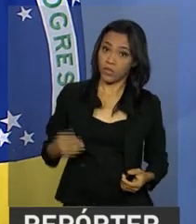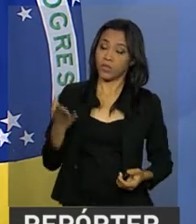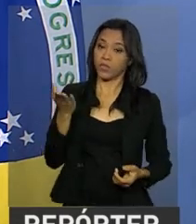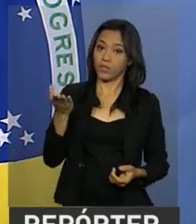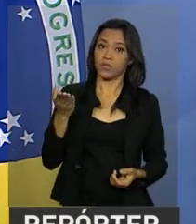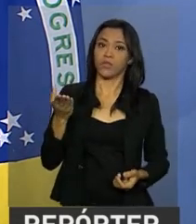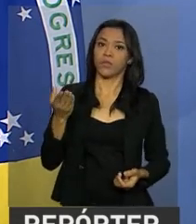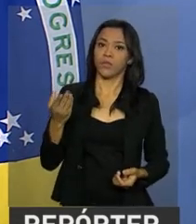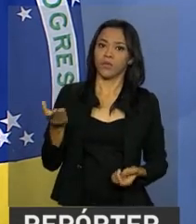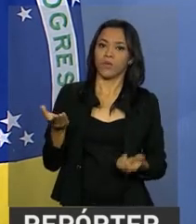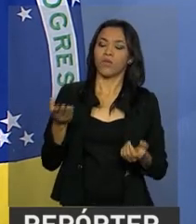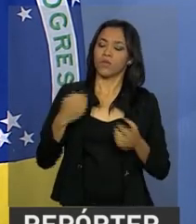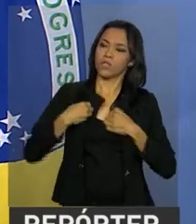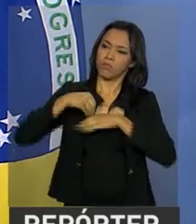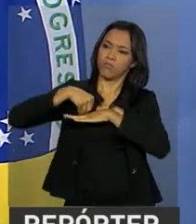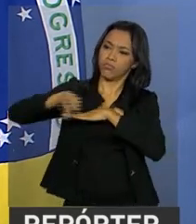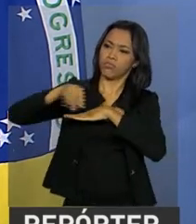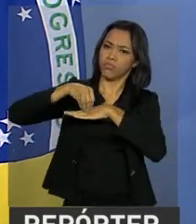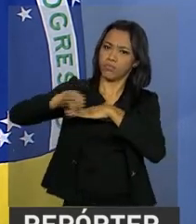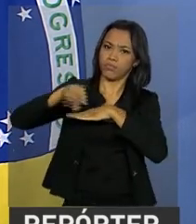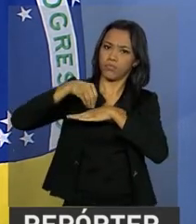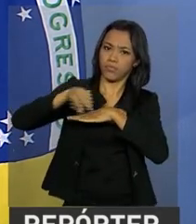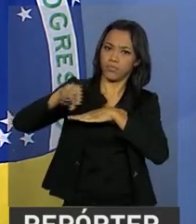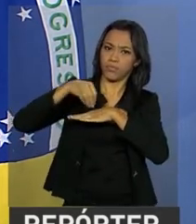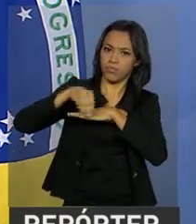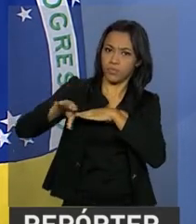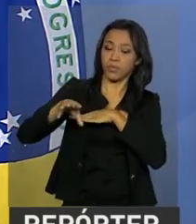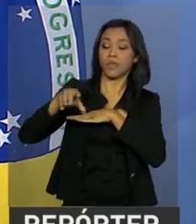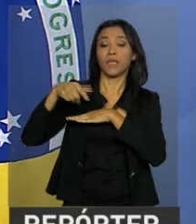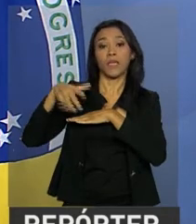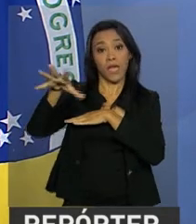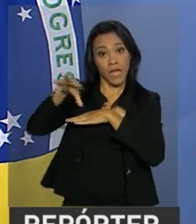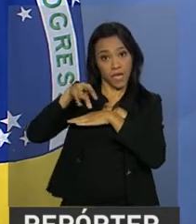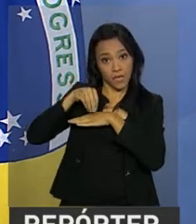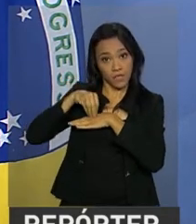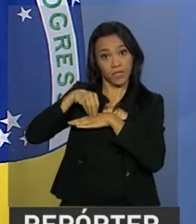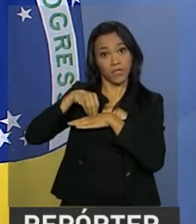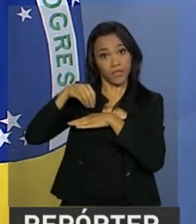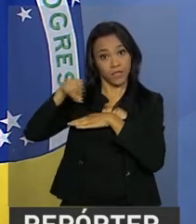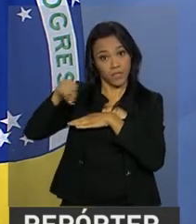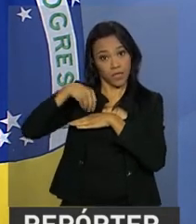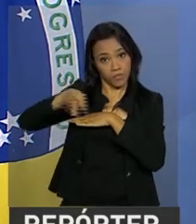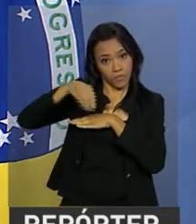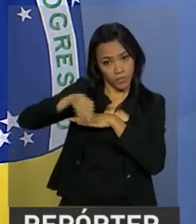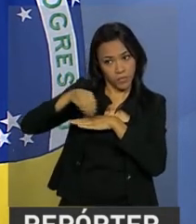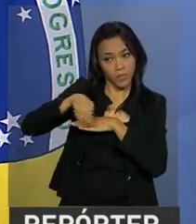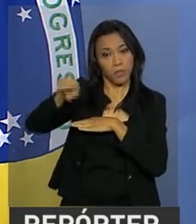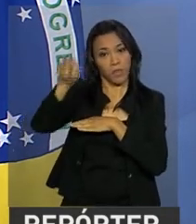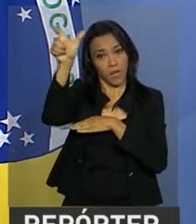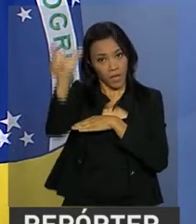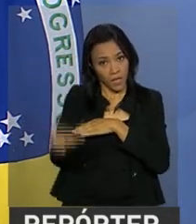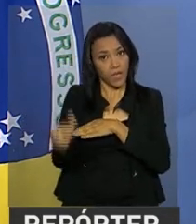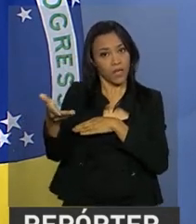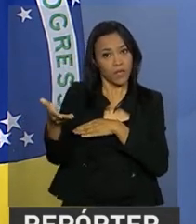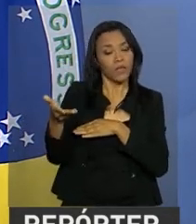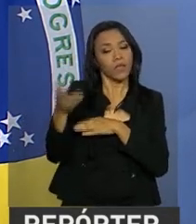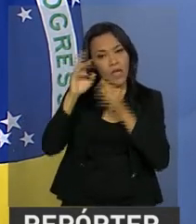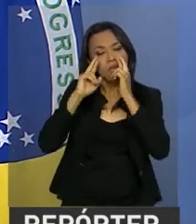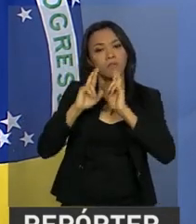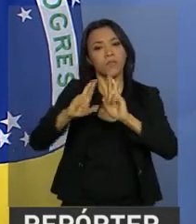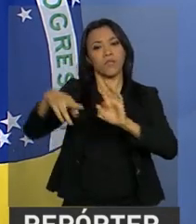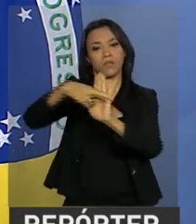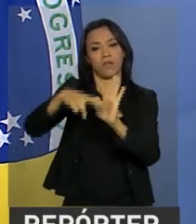atual ministro Roberto Freire, que recebeu instruções explícitas para manter os pareceres